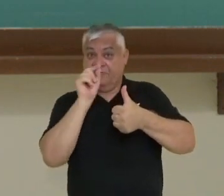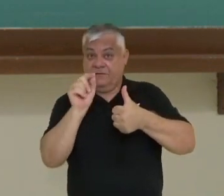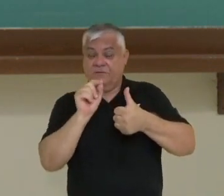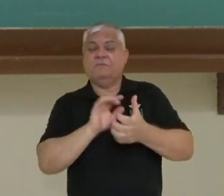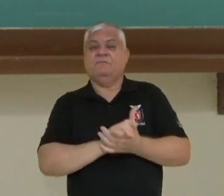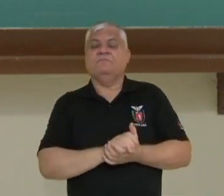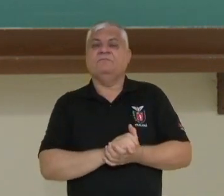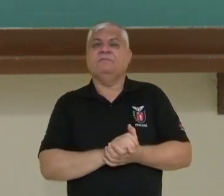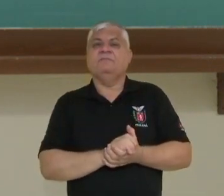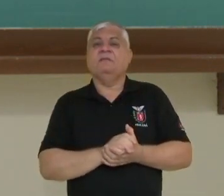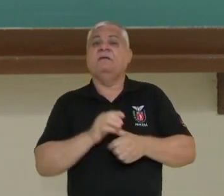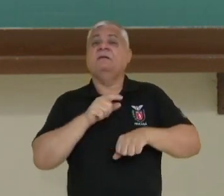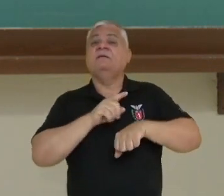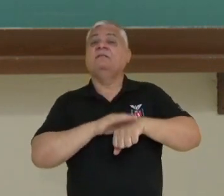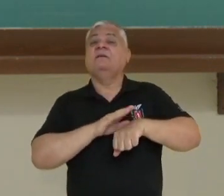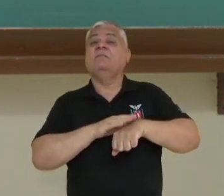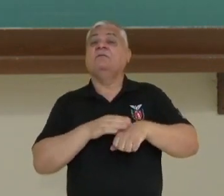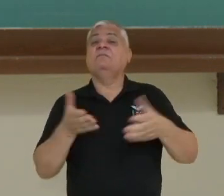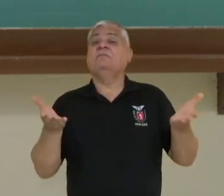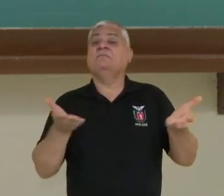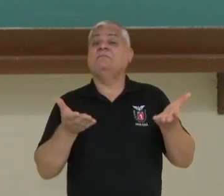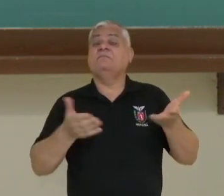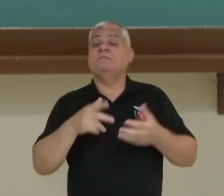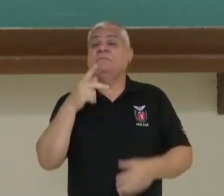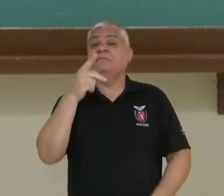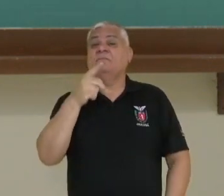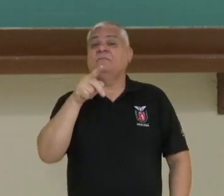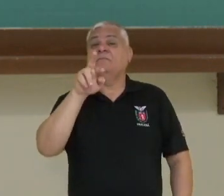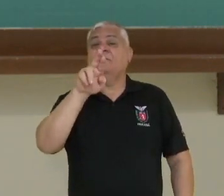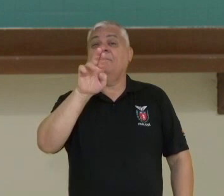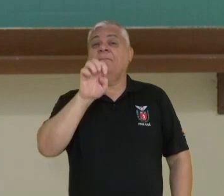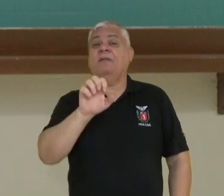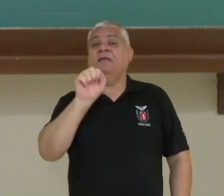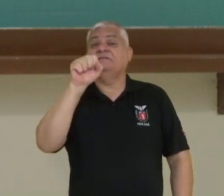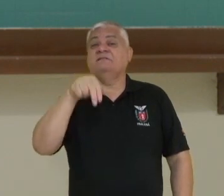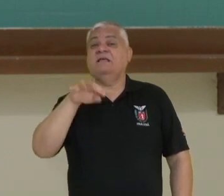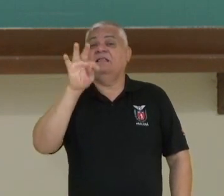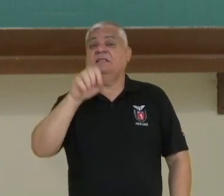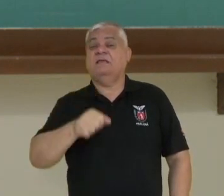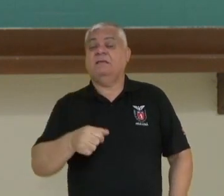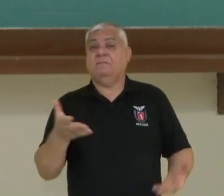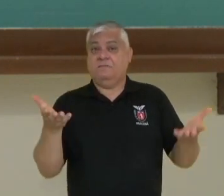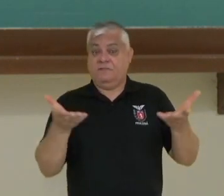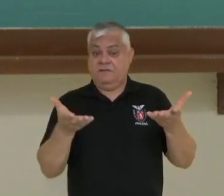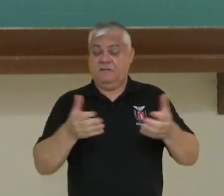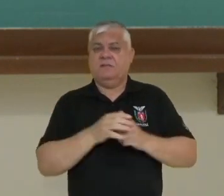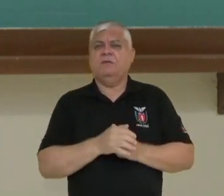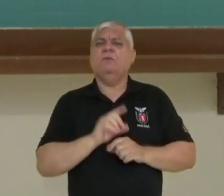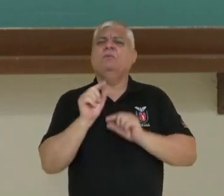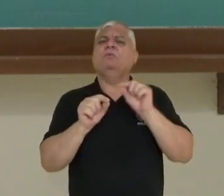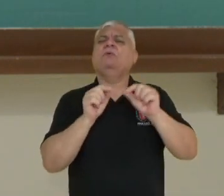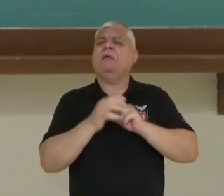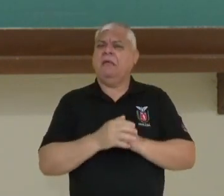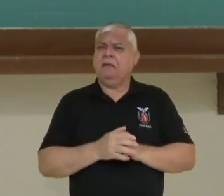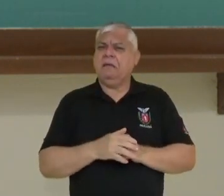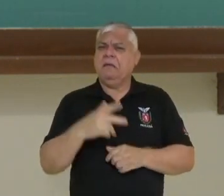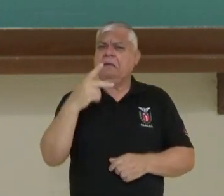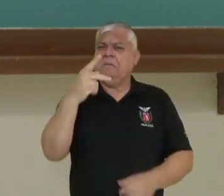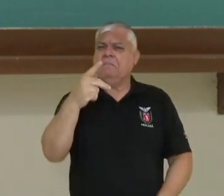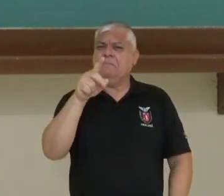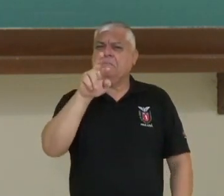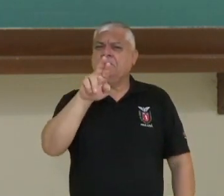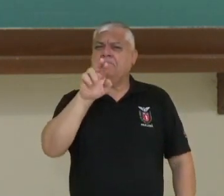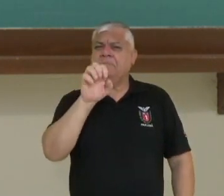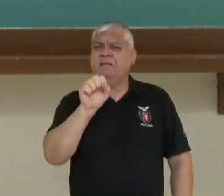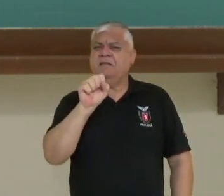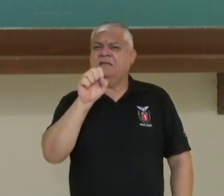do qual tempo? Do tempo qual? Presente, né? O que é o presente? Vocês lembram? O